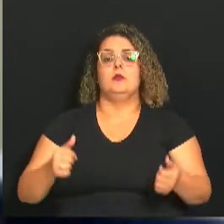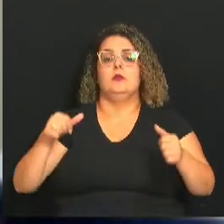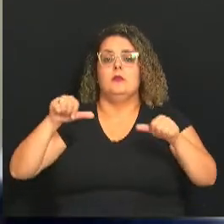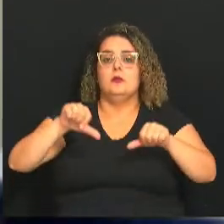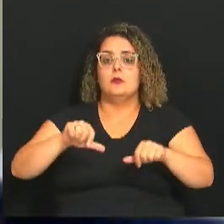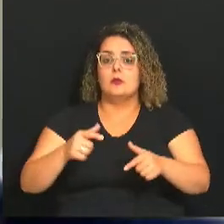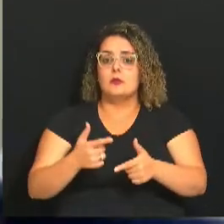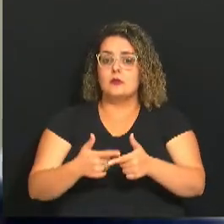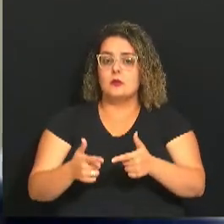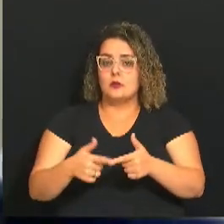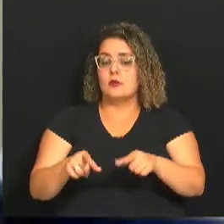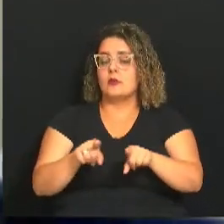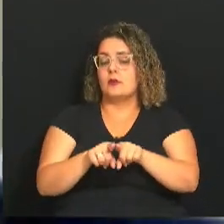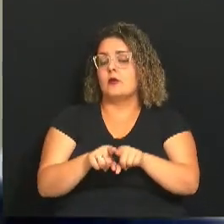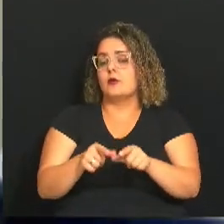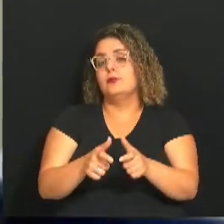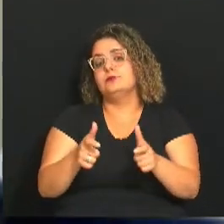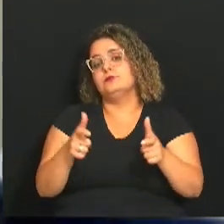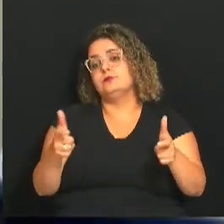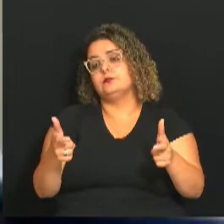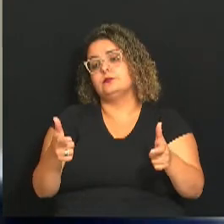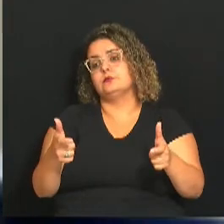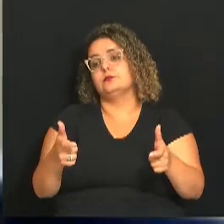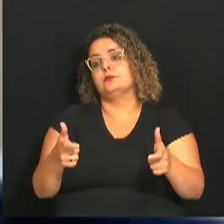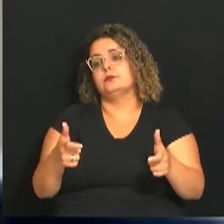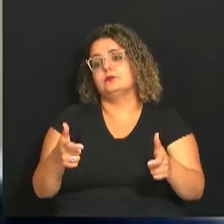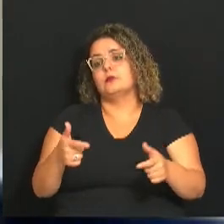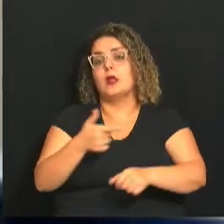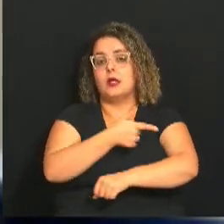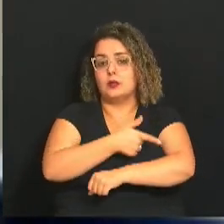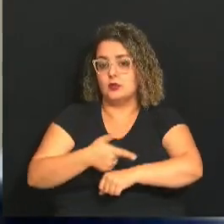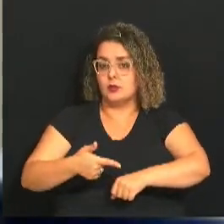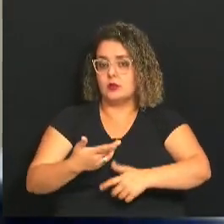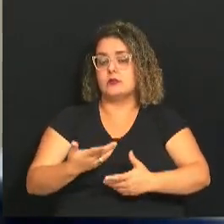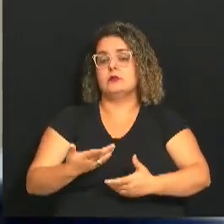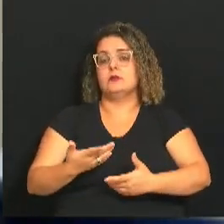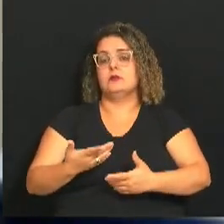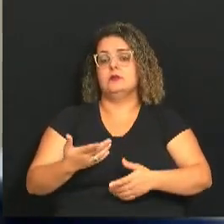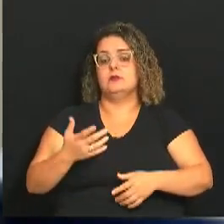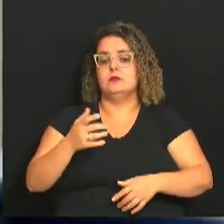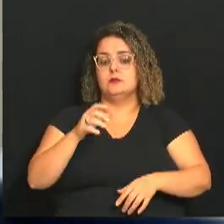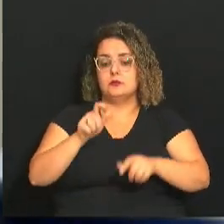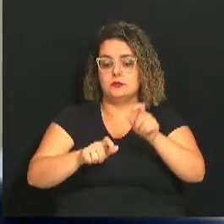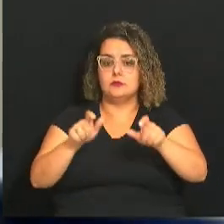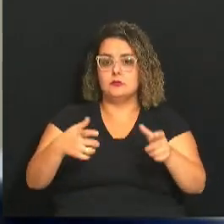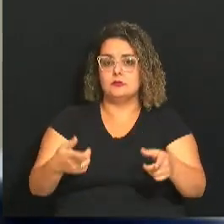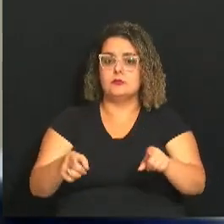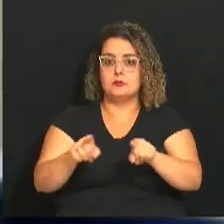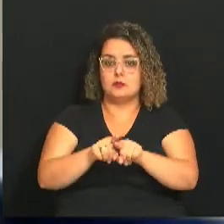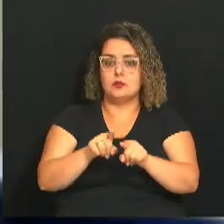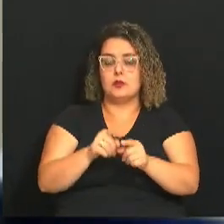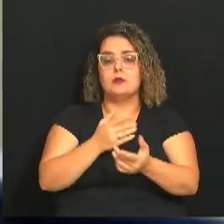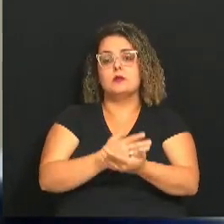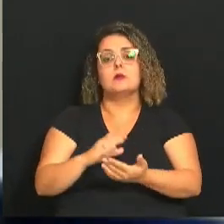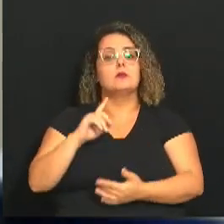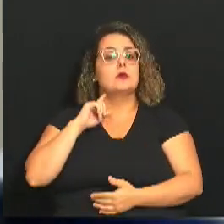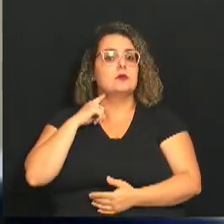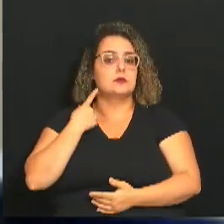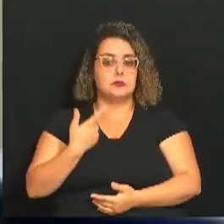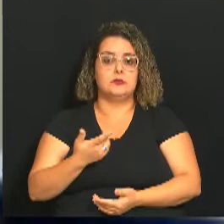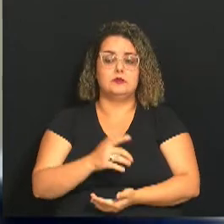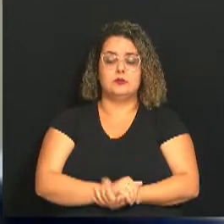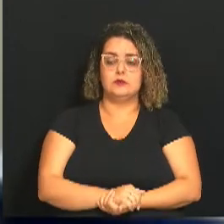esse ponto da educação da população teria que passar por essa parte do lixo, porque esse é um